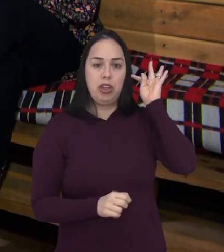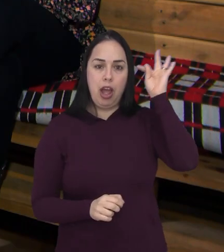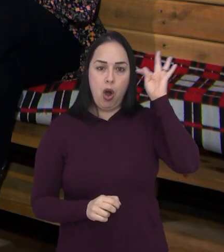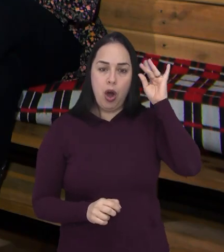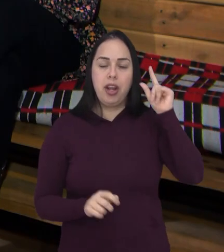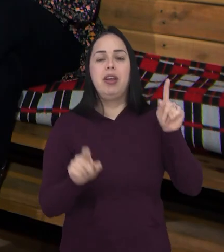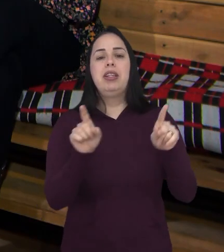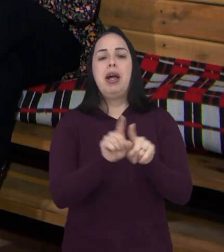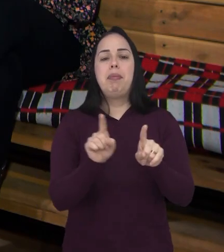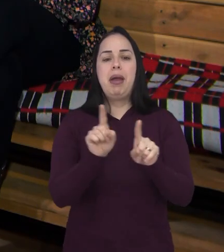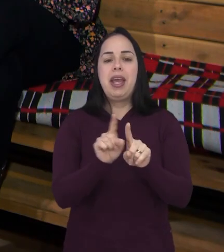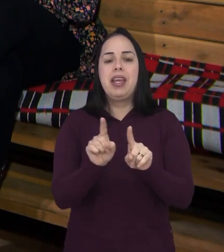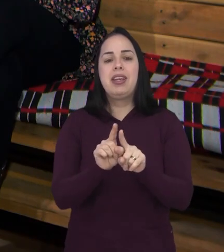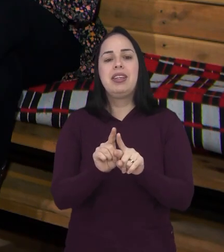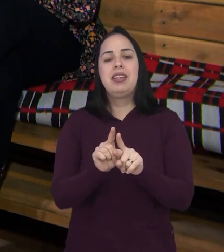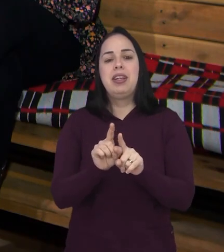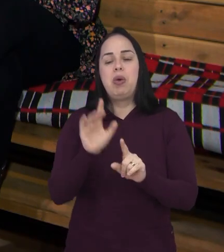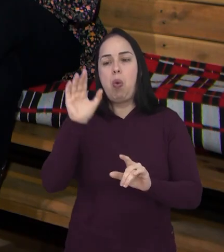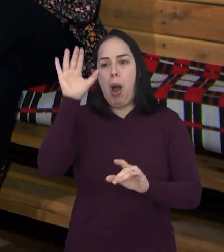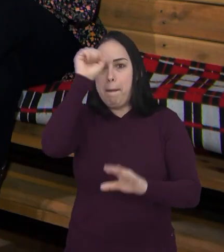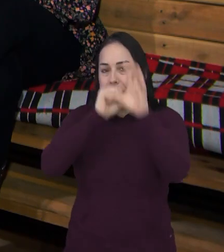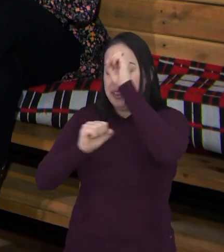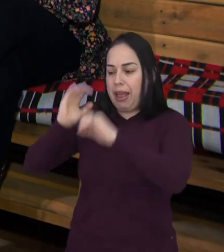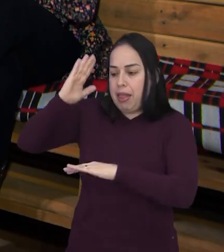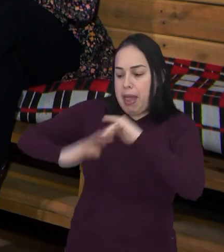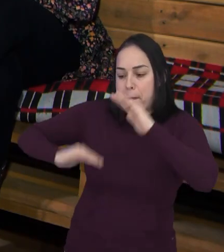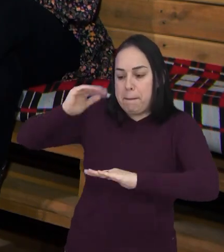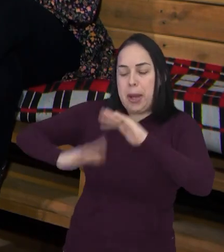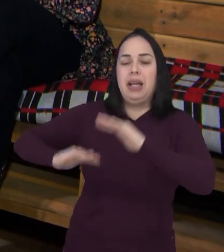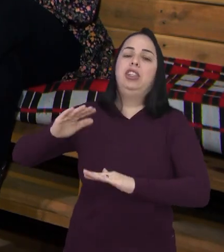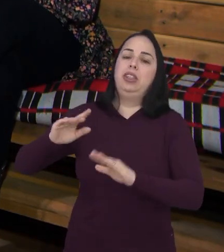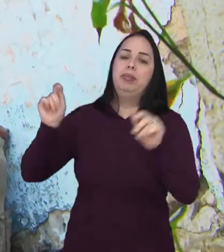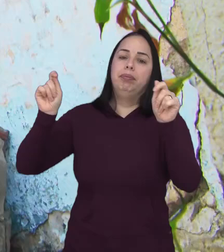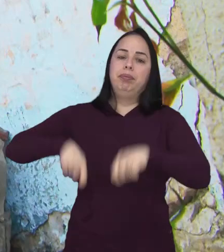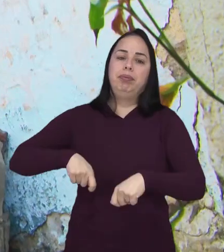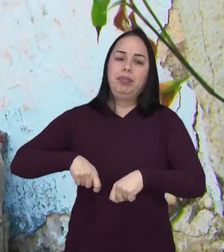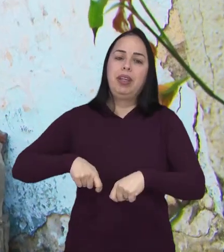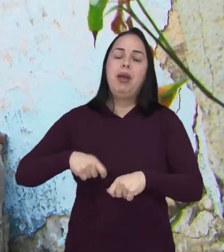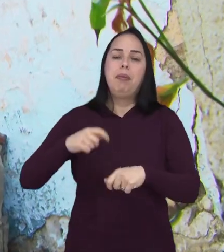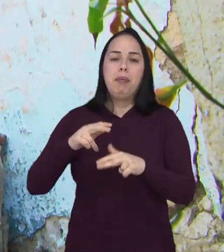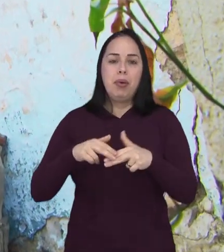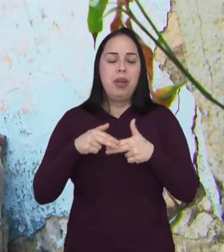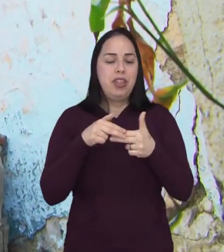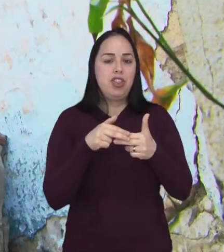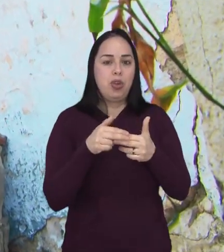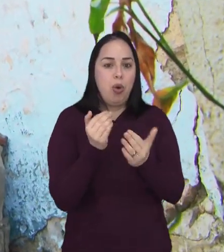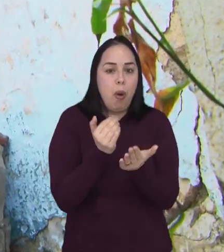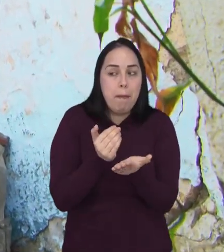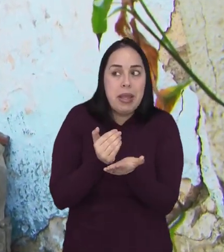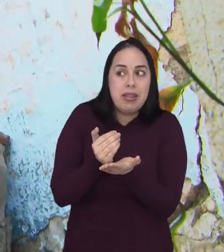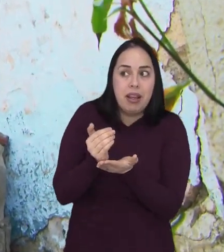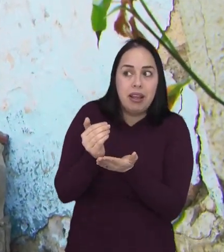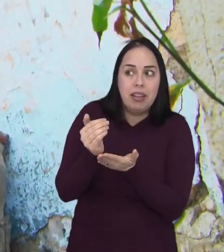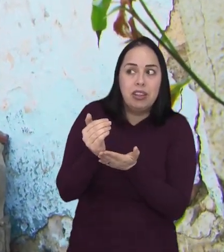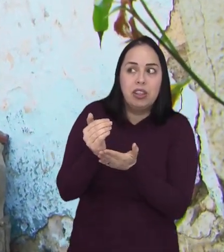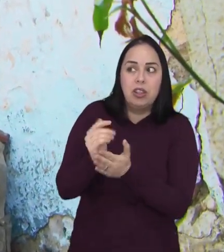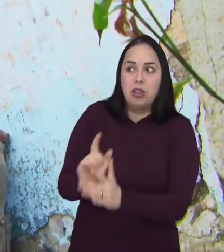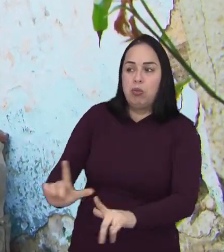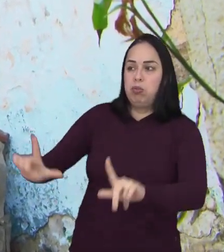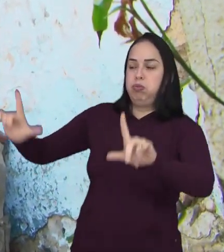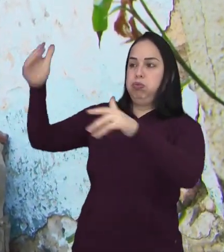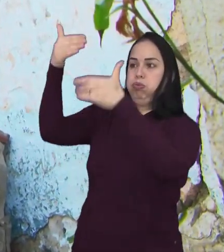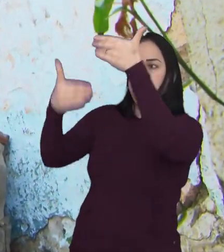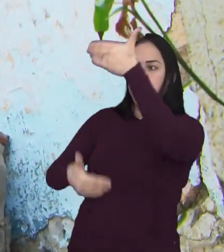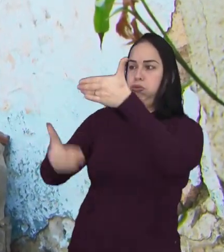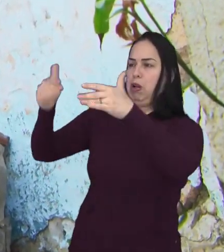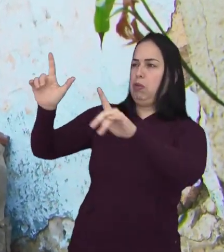importantíssimo, sim, mas o aprender a fazer vai ser na prática mesmo. Então, começar com desenhos maiores na parede para